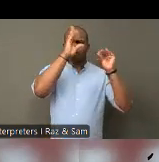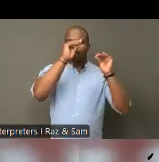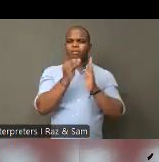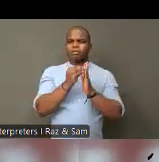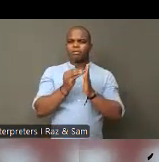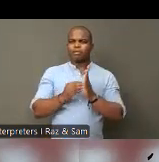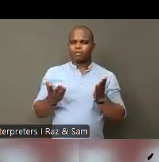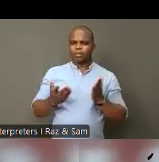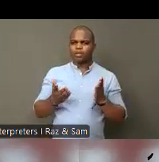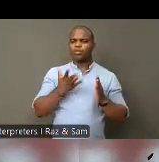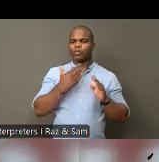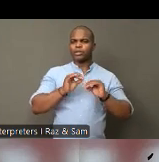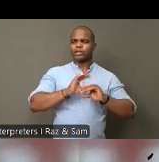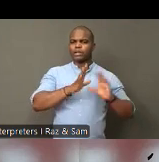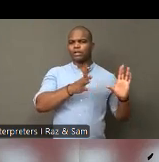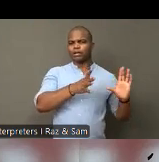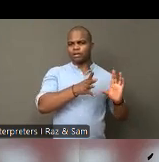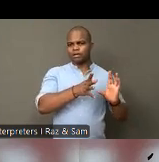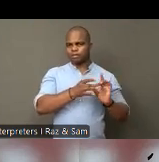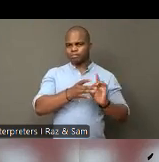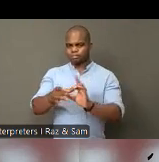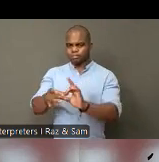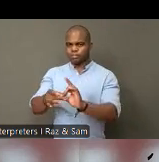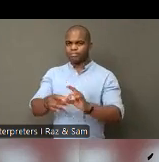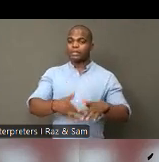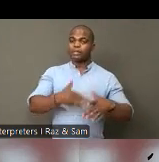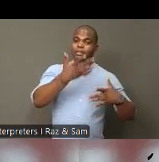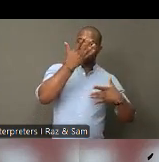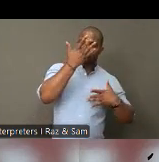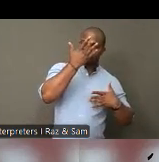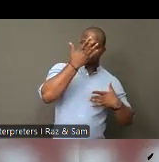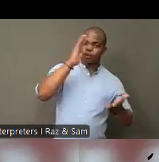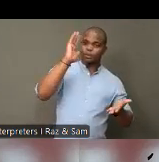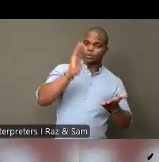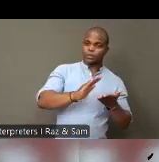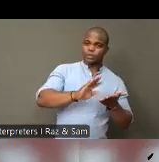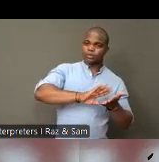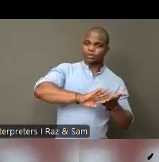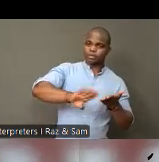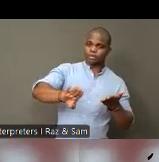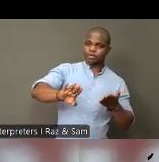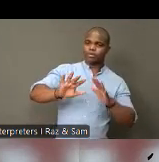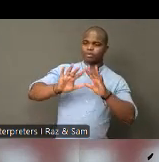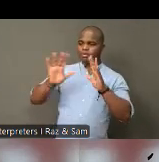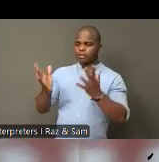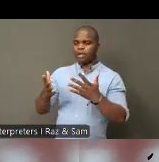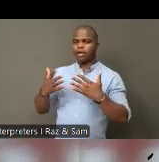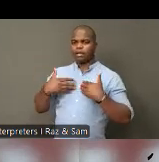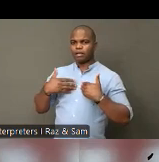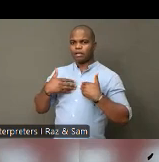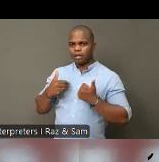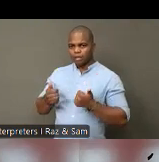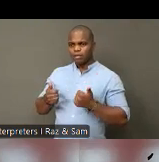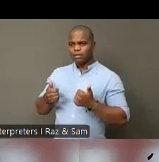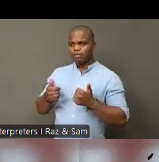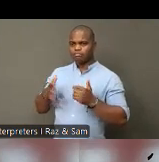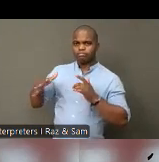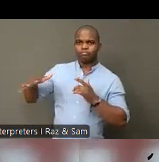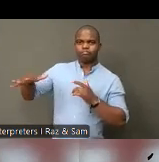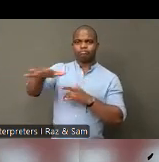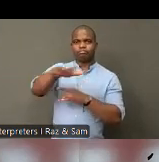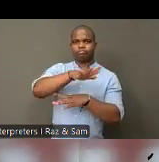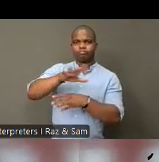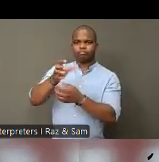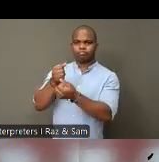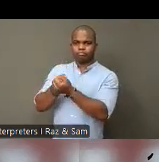de doenças à nossa cobertura universal, temos de continuar a fazer participação multissetorial, envolver outros